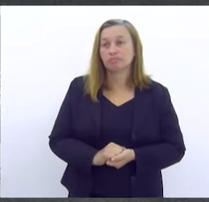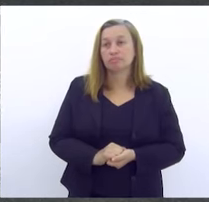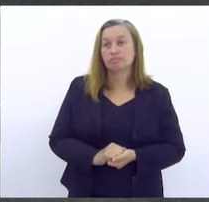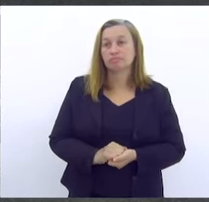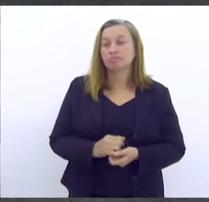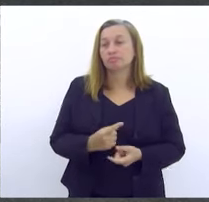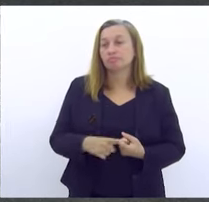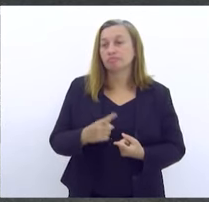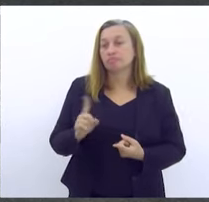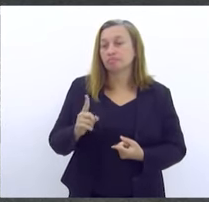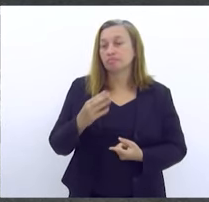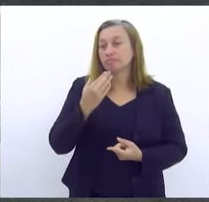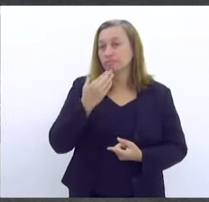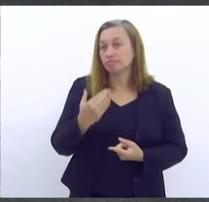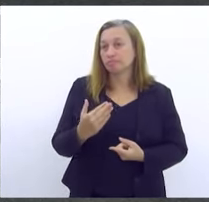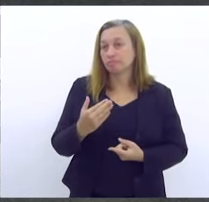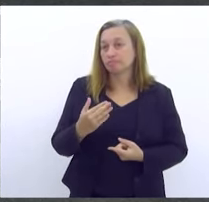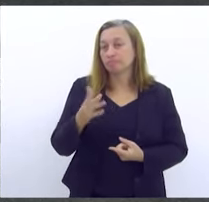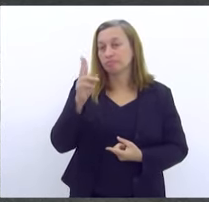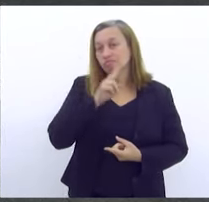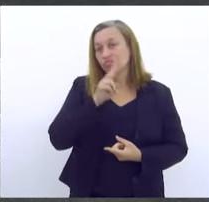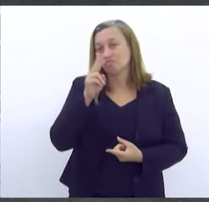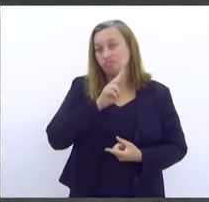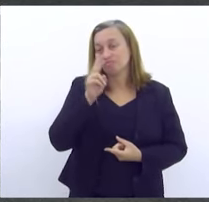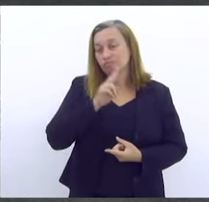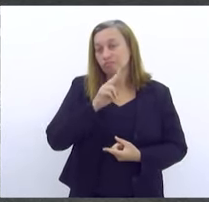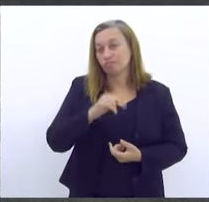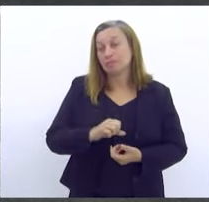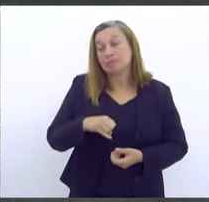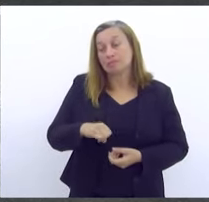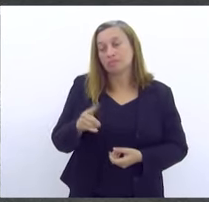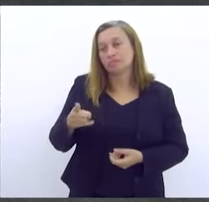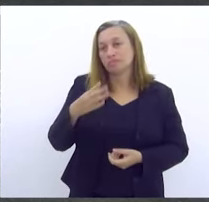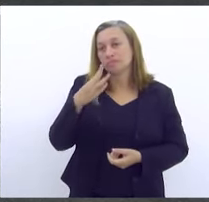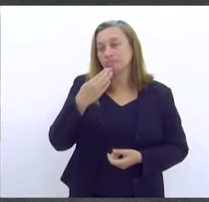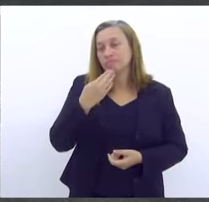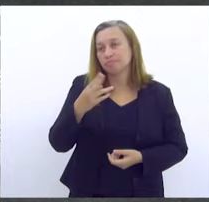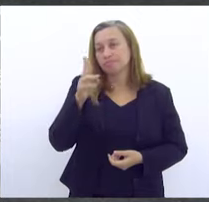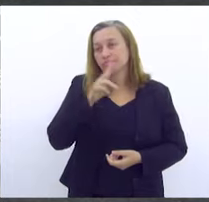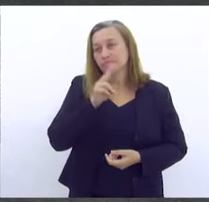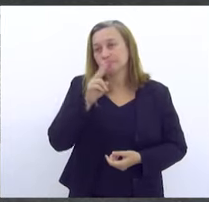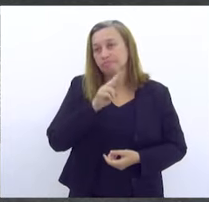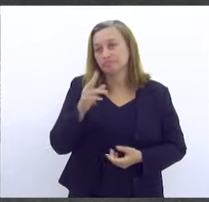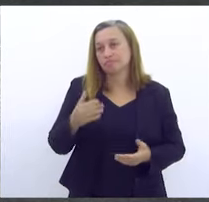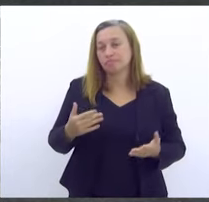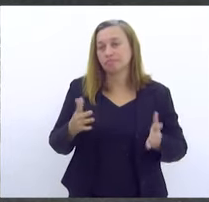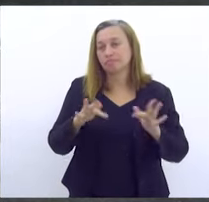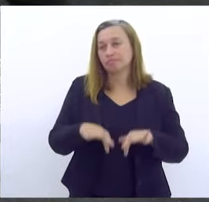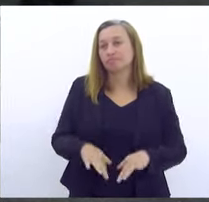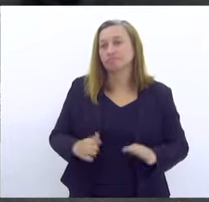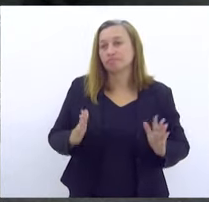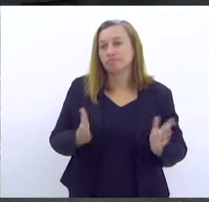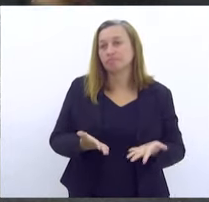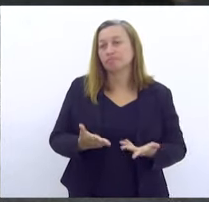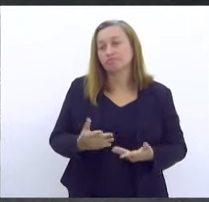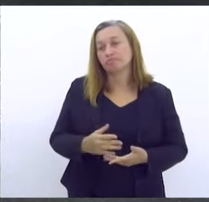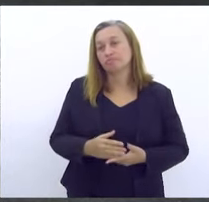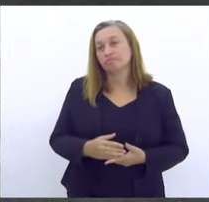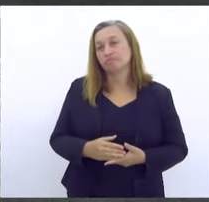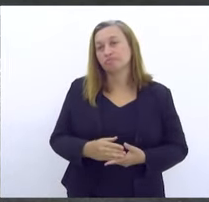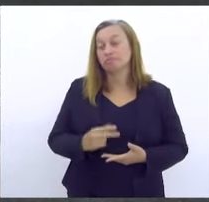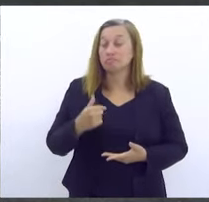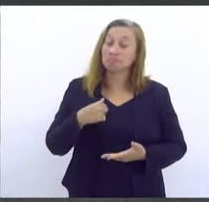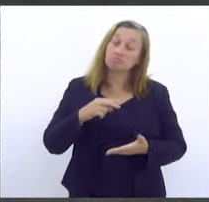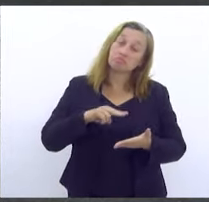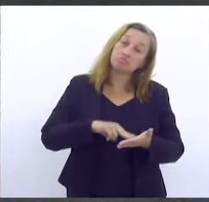porque ele não pediu regime de urgência. Se ele pede regime de urgência, acaba hoje. Eu preferi